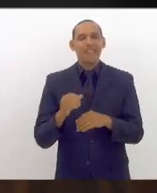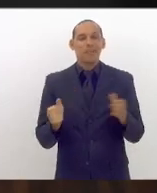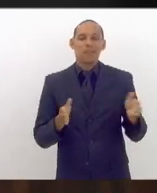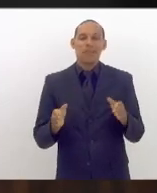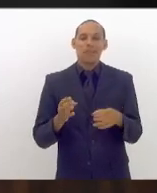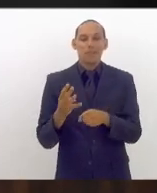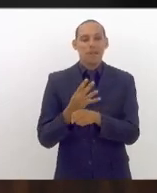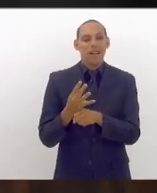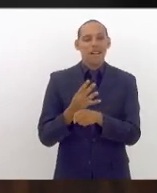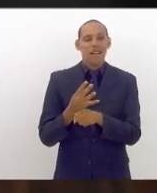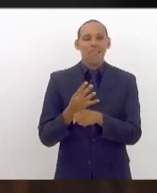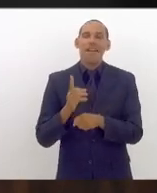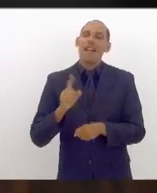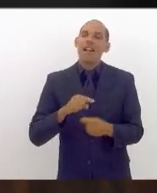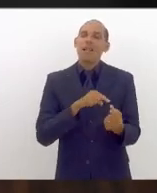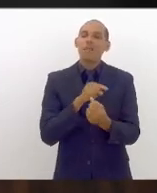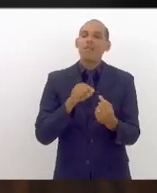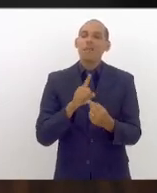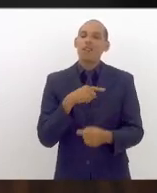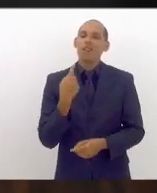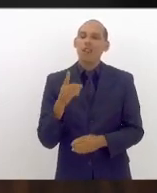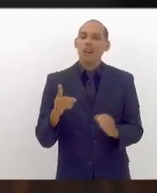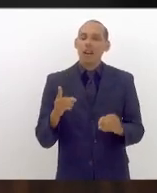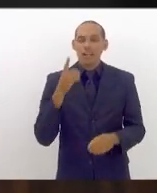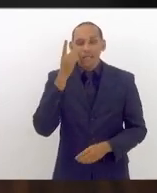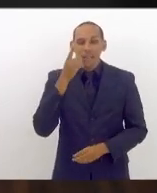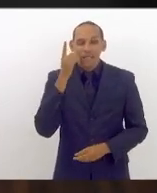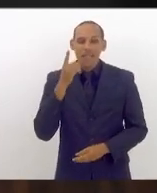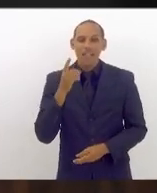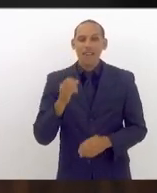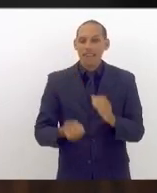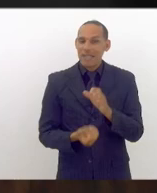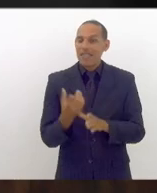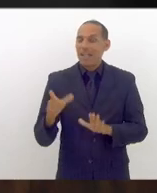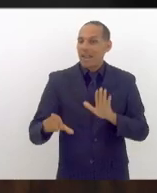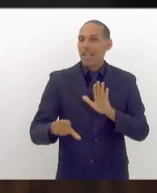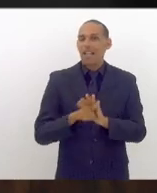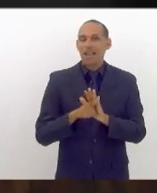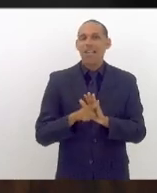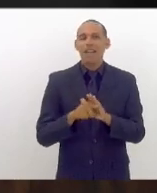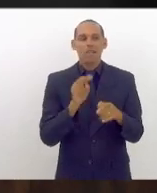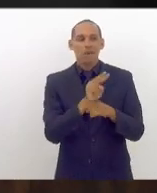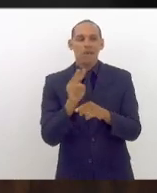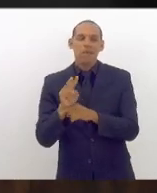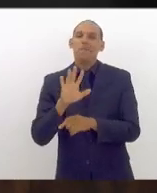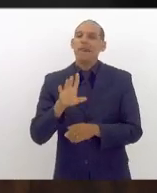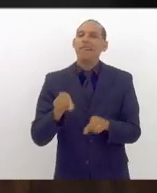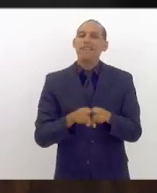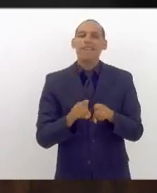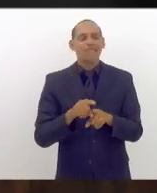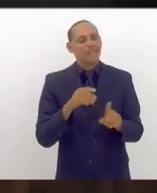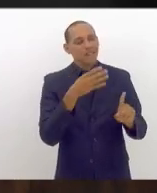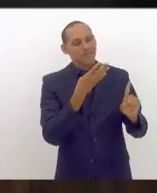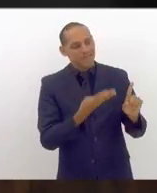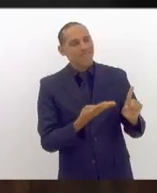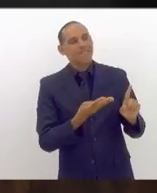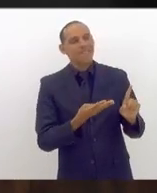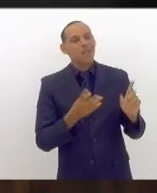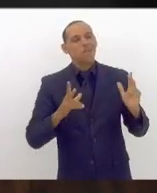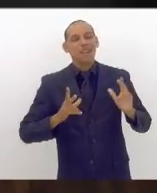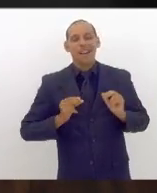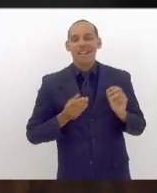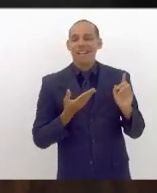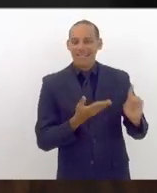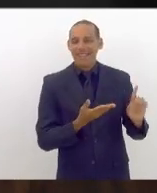que a missão de um deputado é fiscalizar criar leis mas também homenagear a quem merece e homenageado É